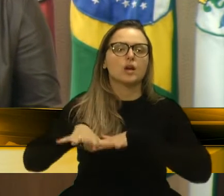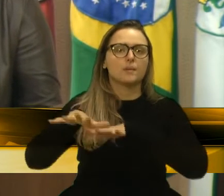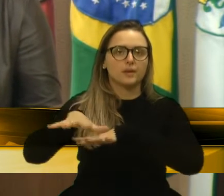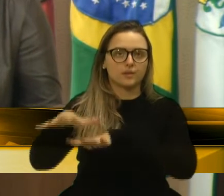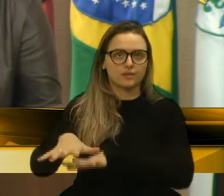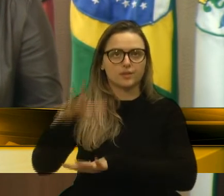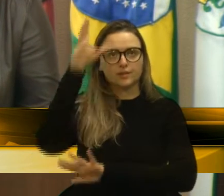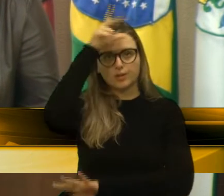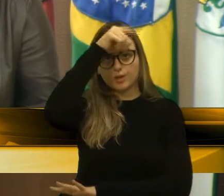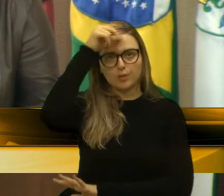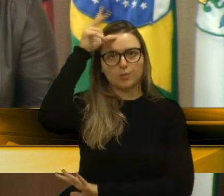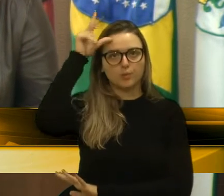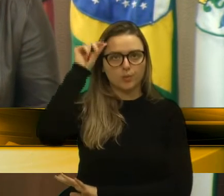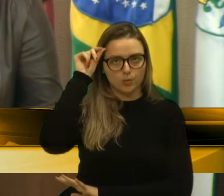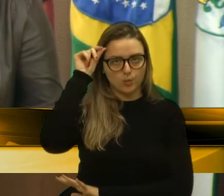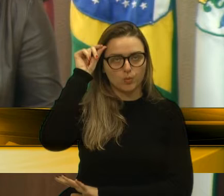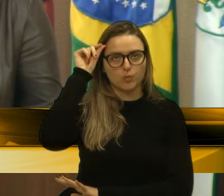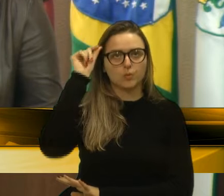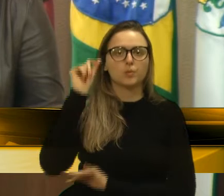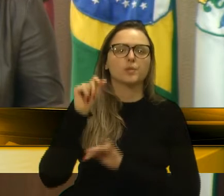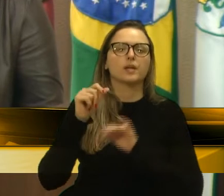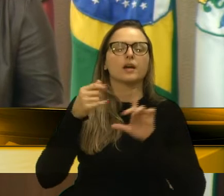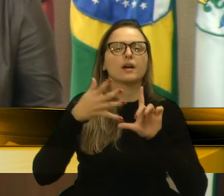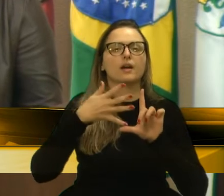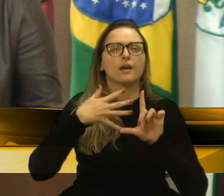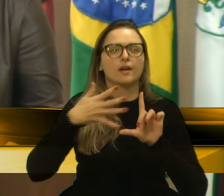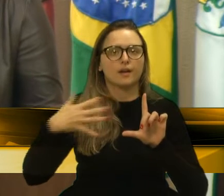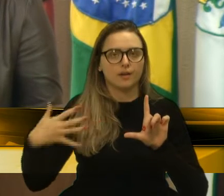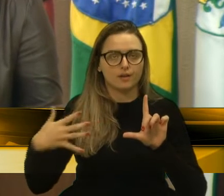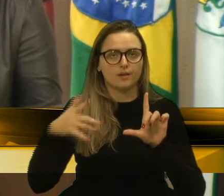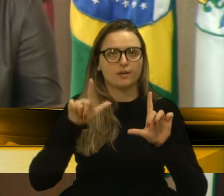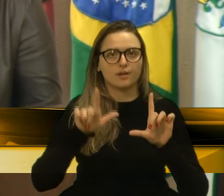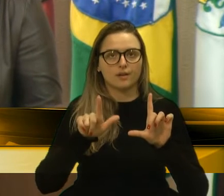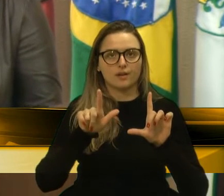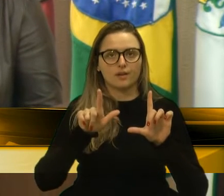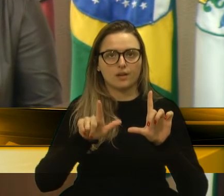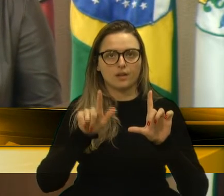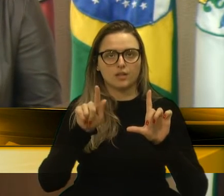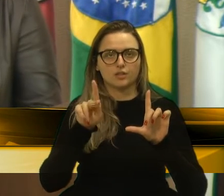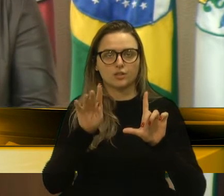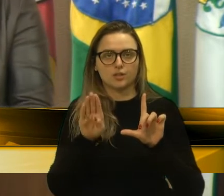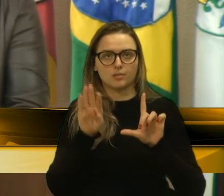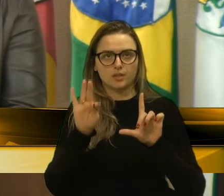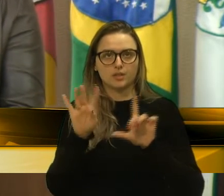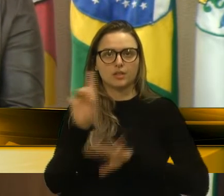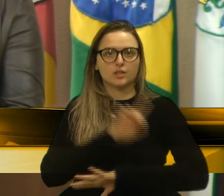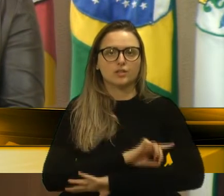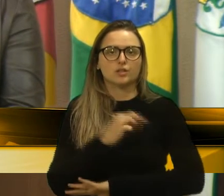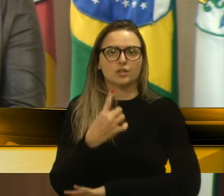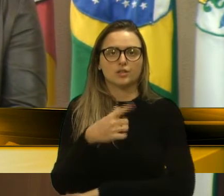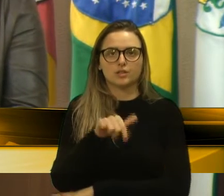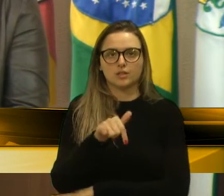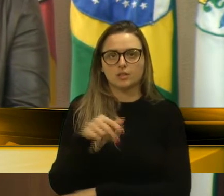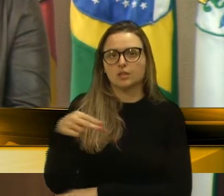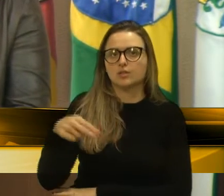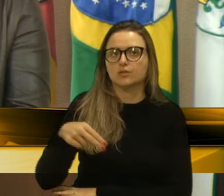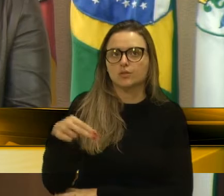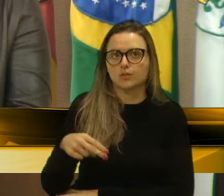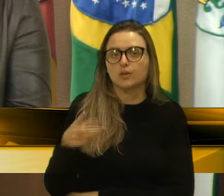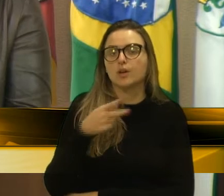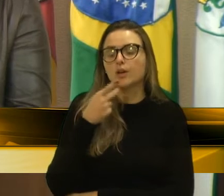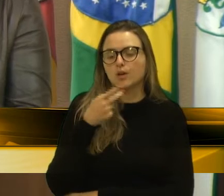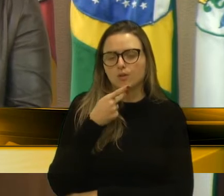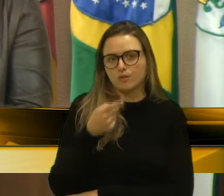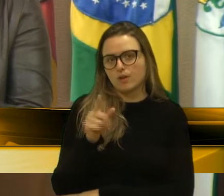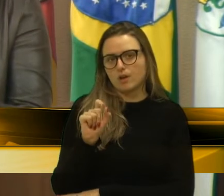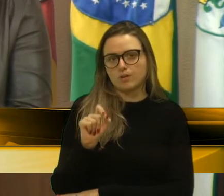pública, né, a Parada Livre, ela que vai ocorrer no dia 17 de novembro, ela diz